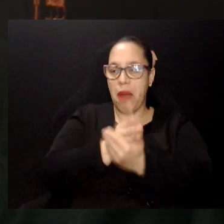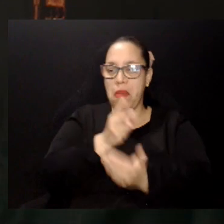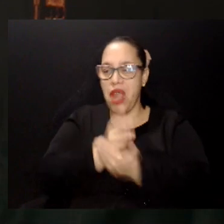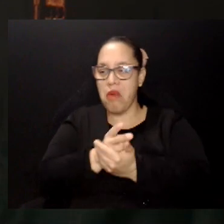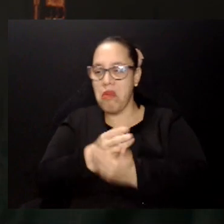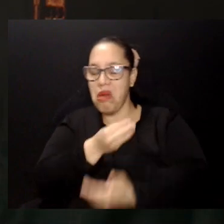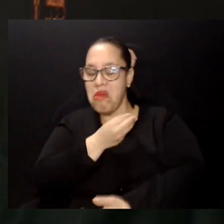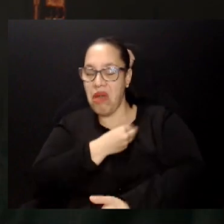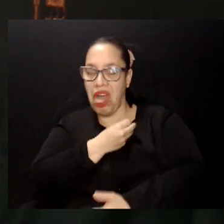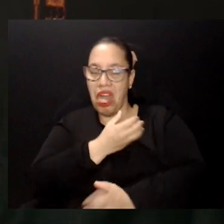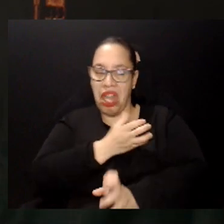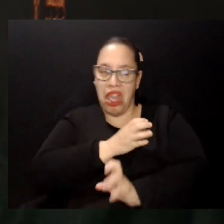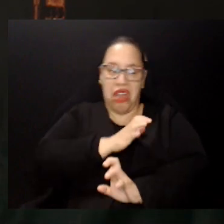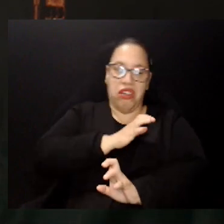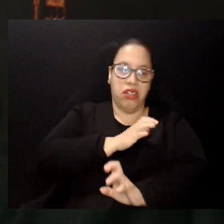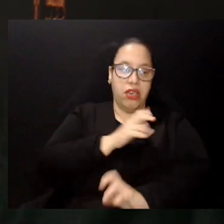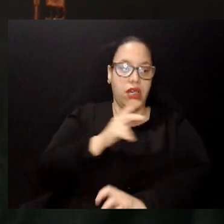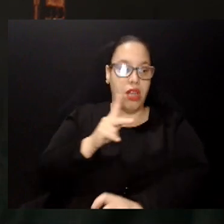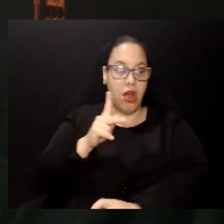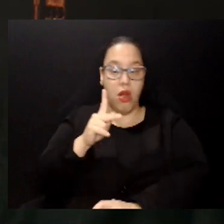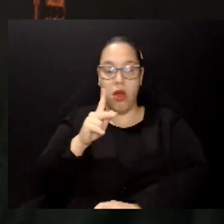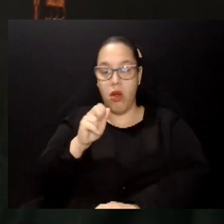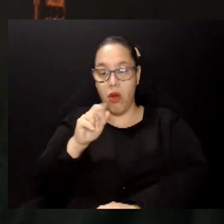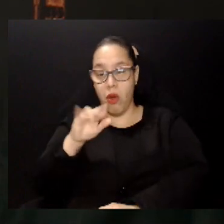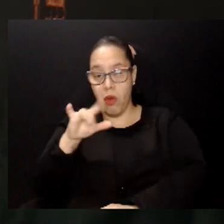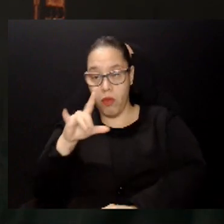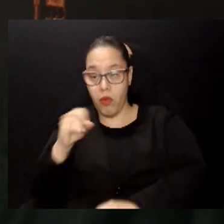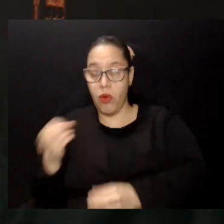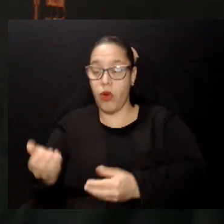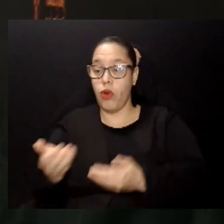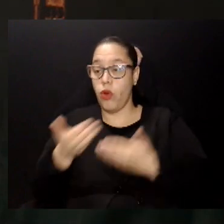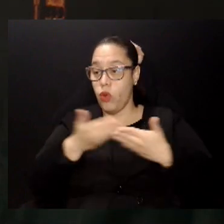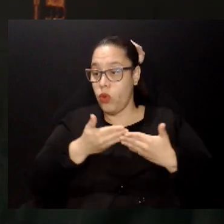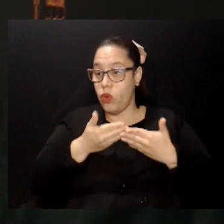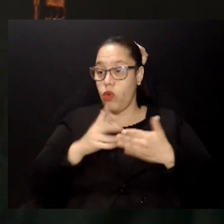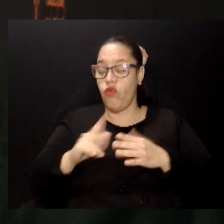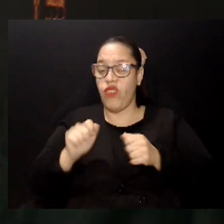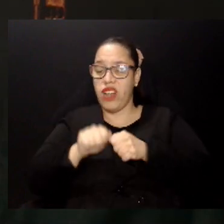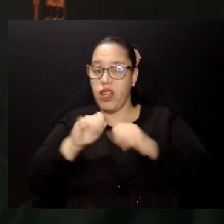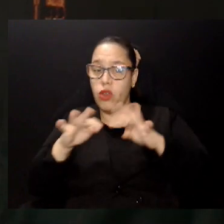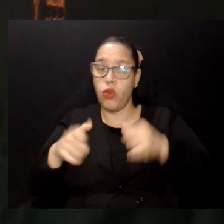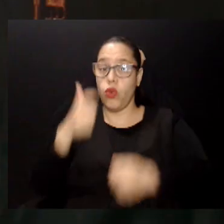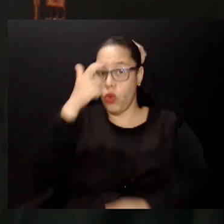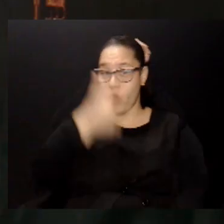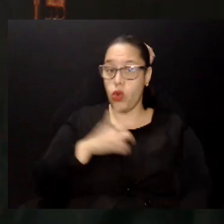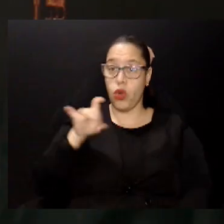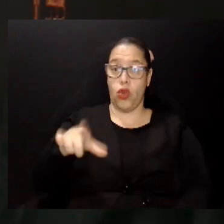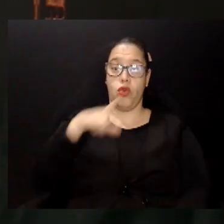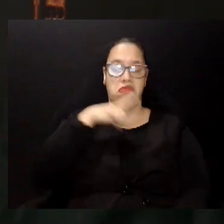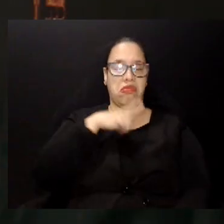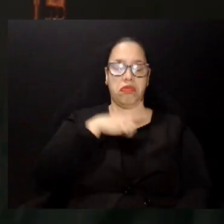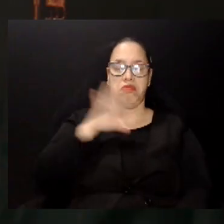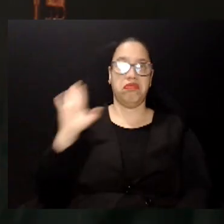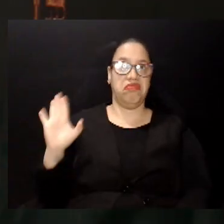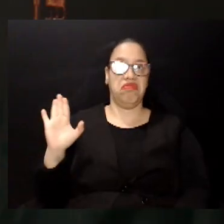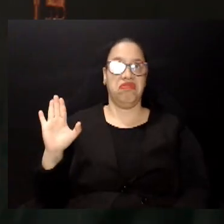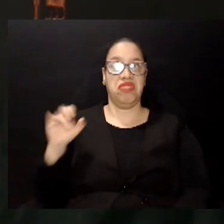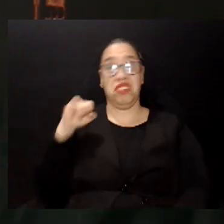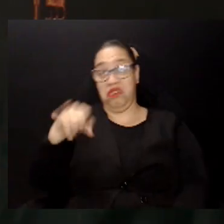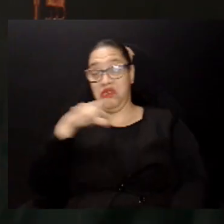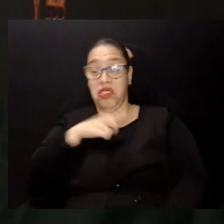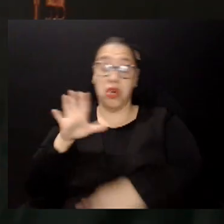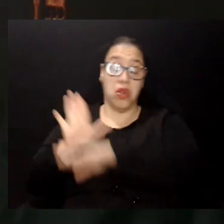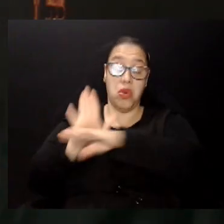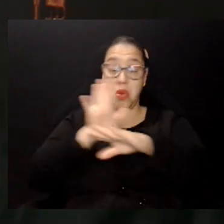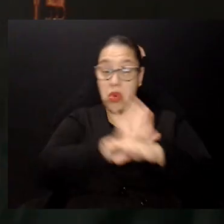vazio que o Paulo trouxe, de fazer tudo para todo mundo. Eu só existo se eu estiver ajudando,